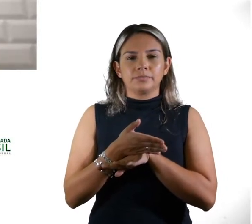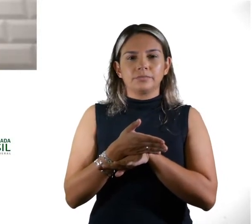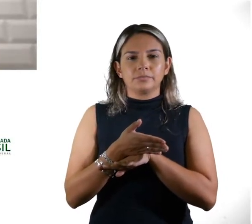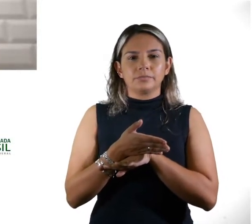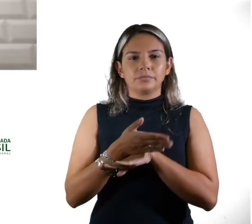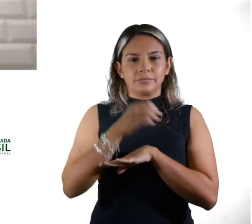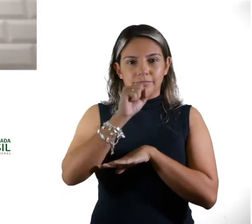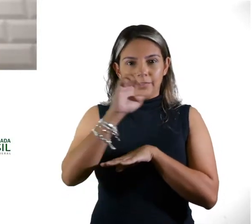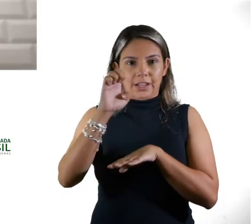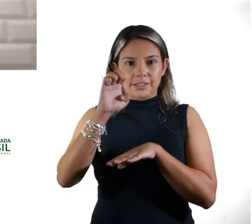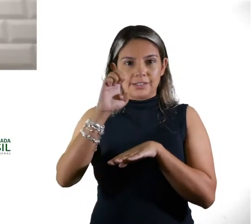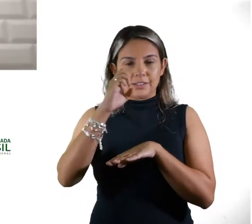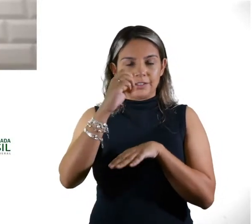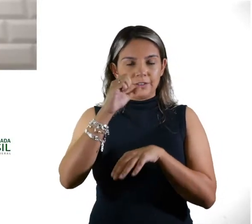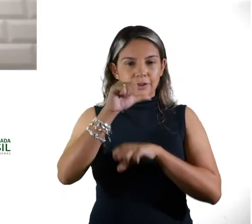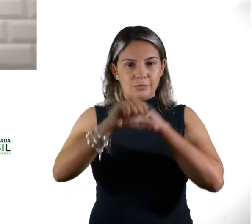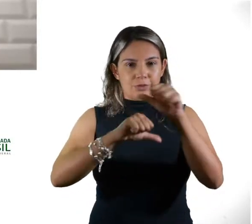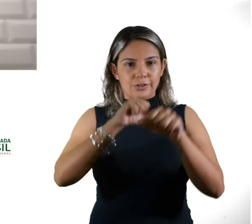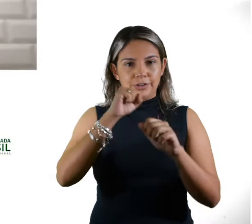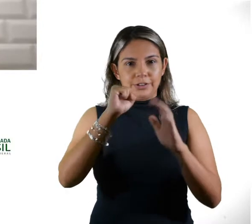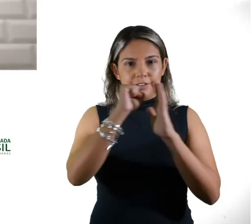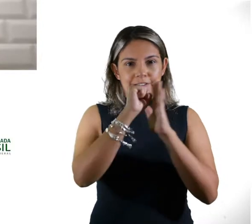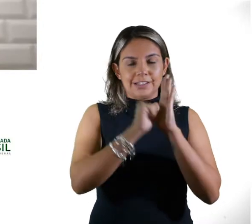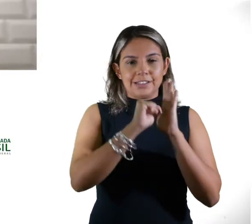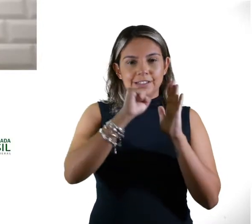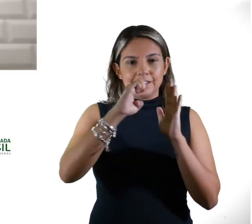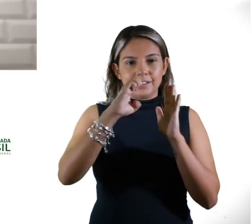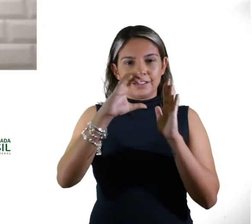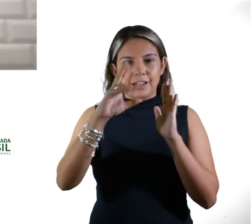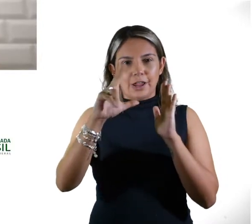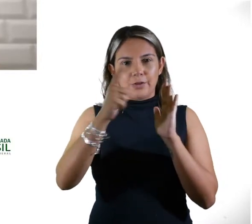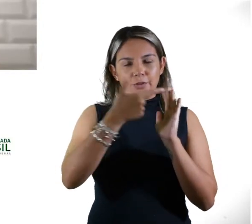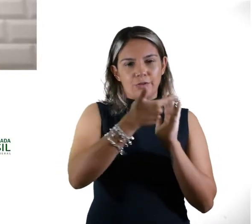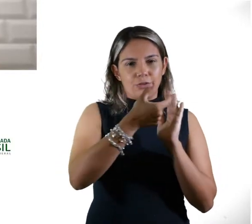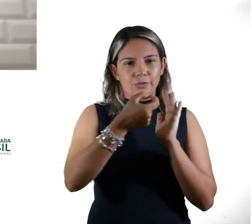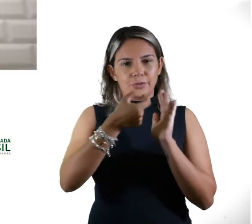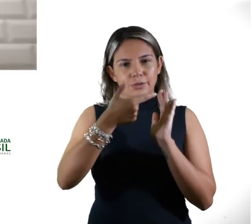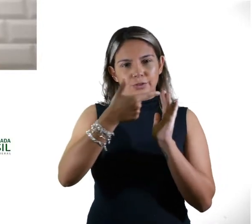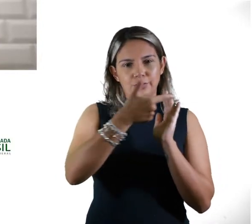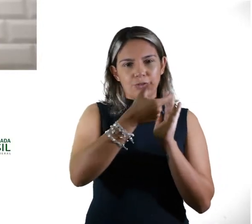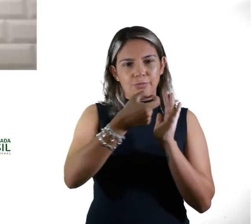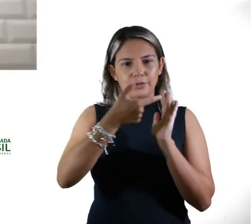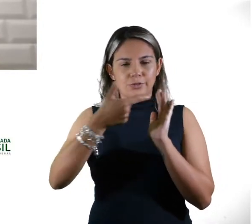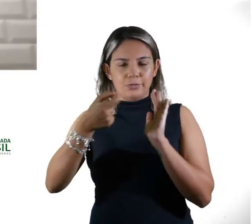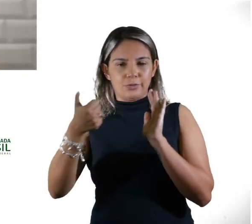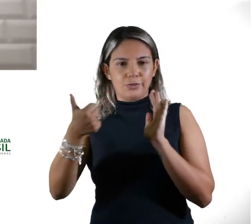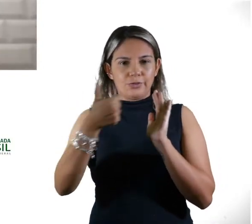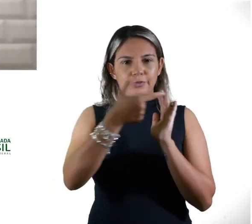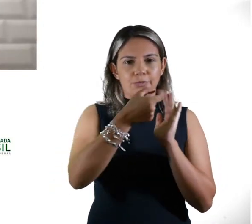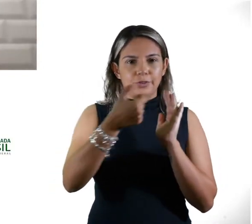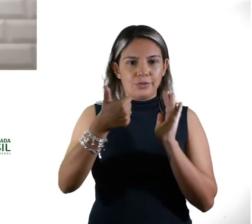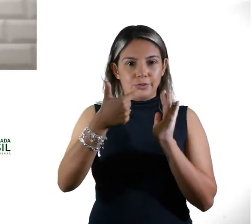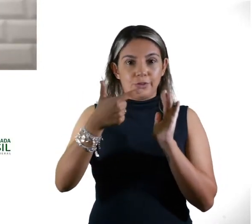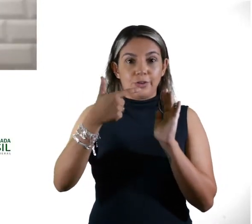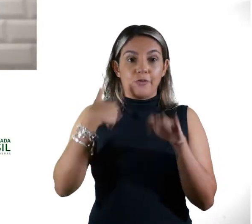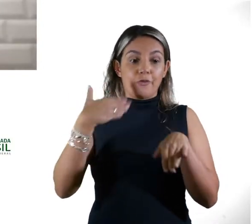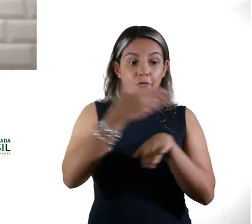do século. Eu não tenho muito boa memória, mas foi por aí, 2000, 2001, 2002, que estive na ilha pela primeira